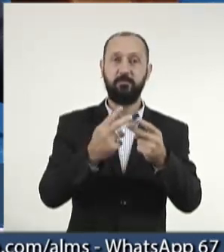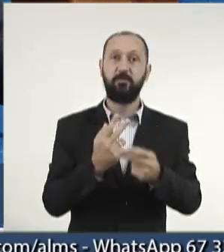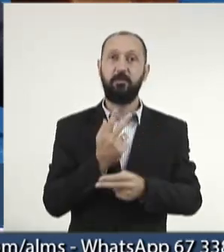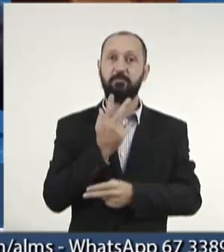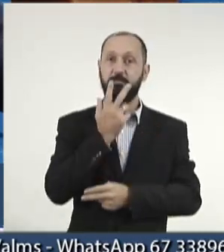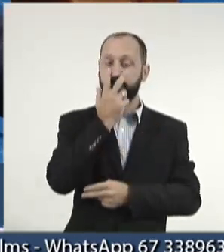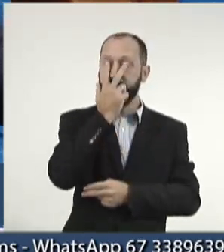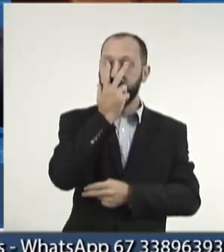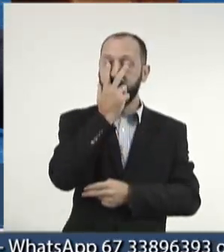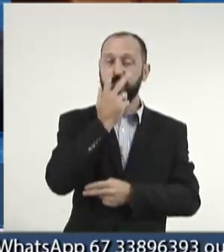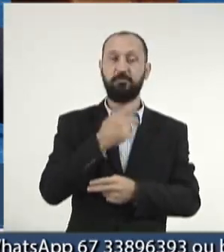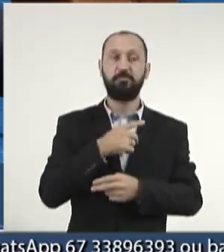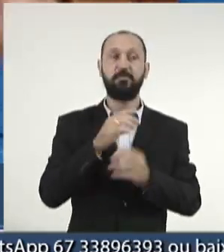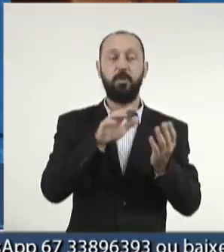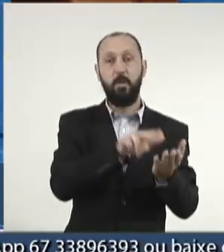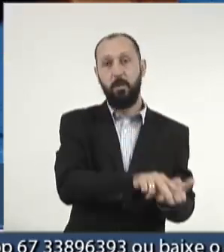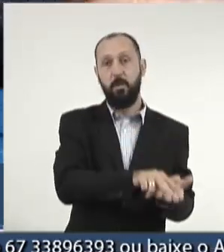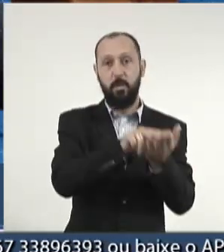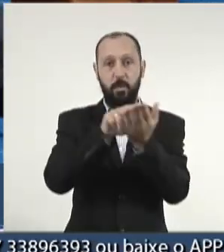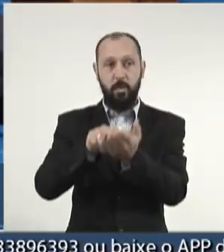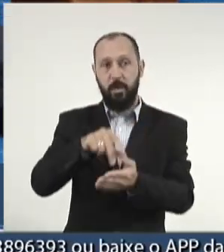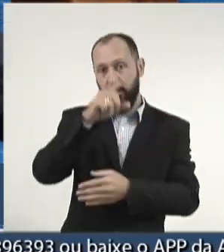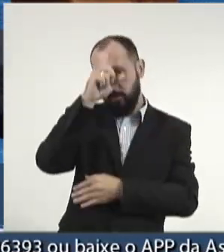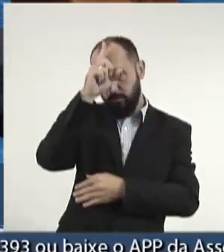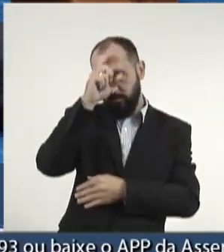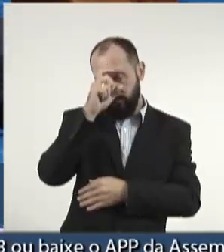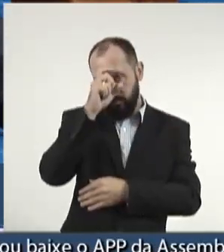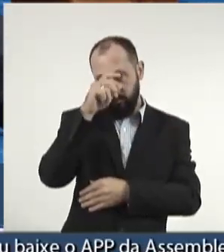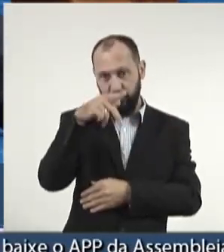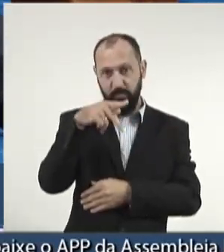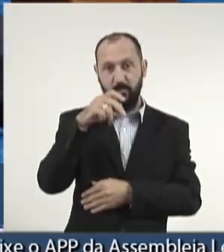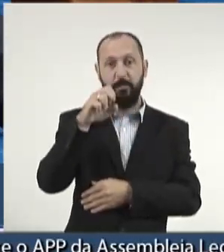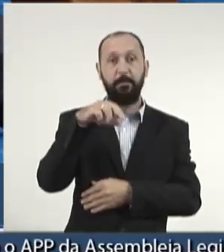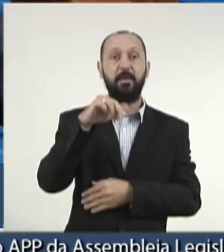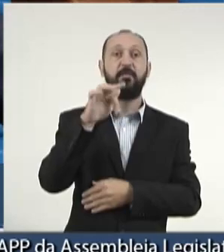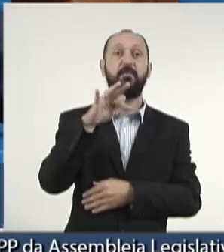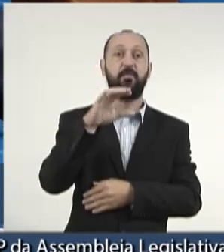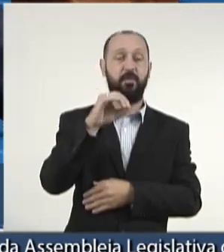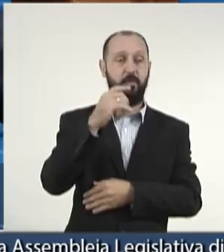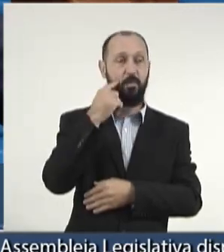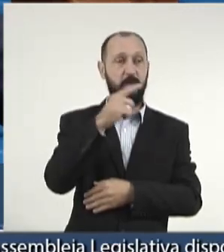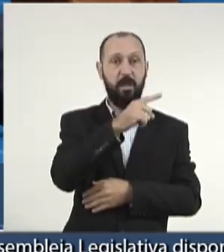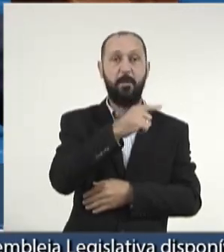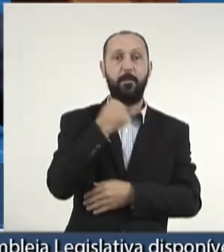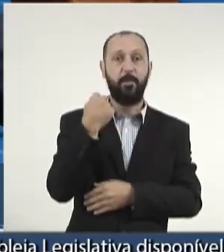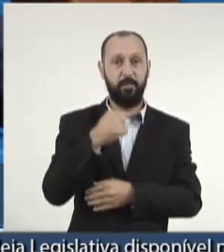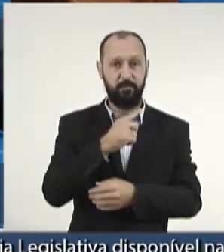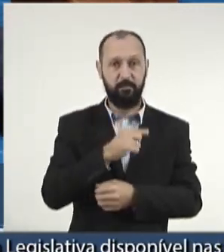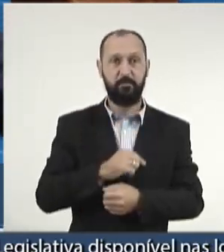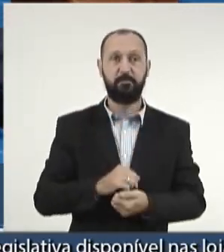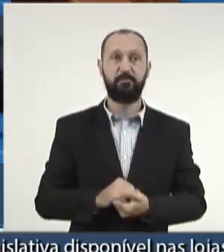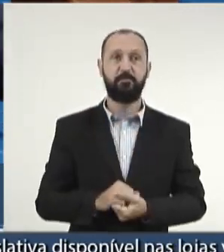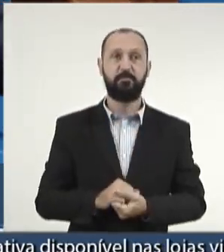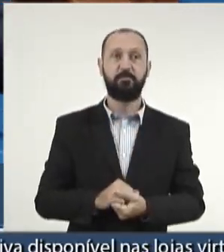entubado, transferido para o Hospital do Pênfigo e lá veio a óbito.